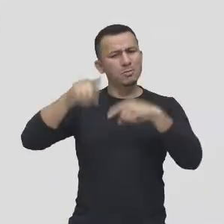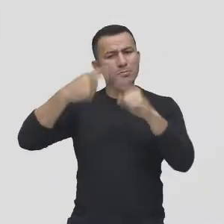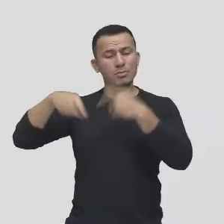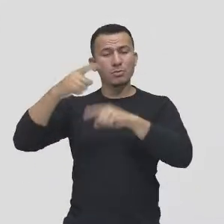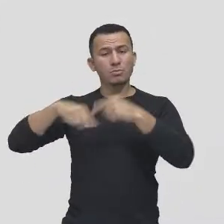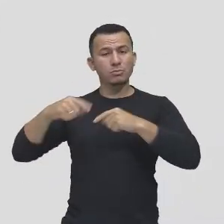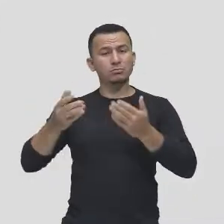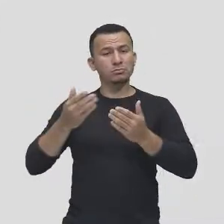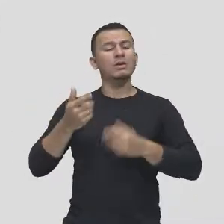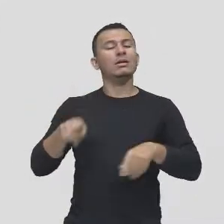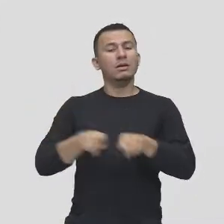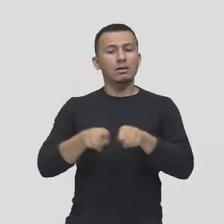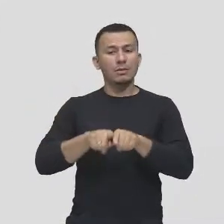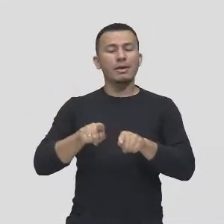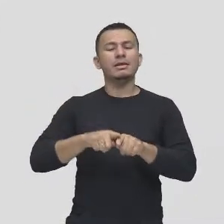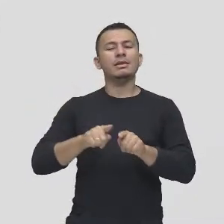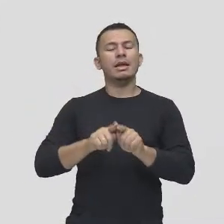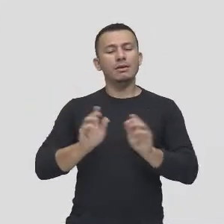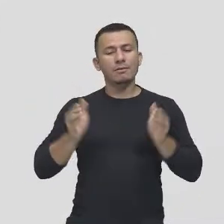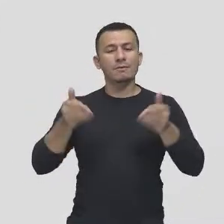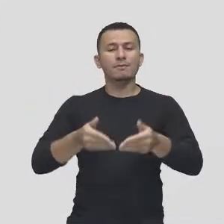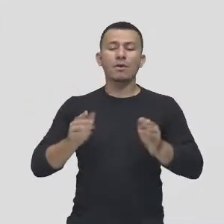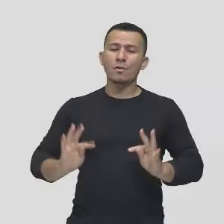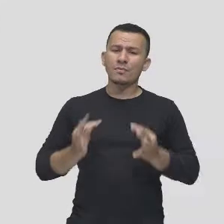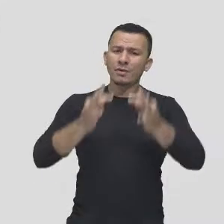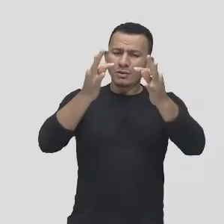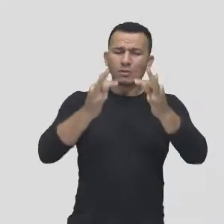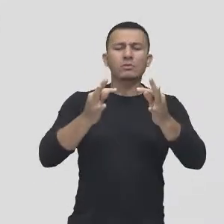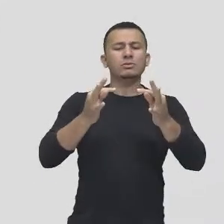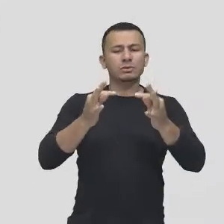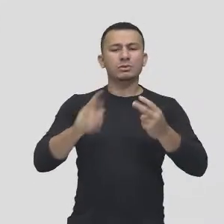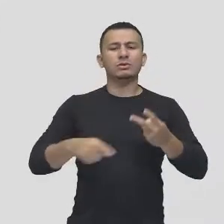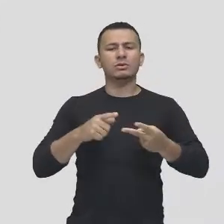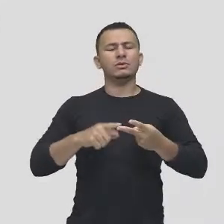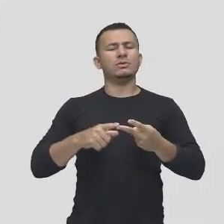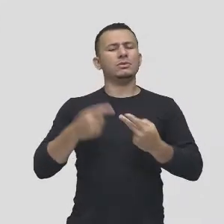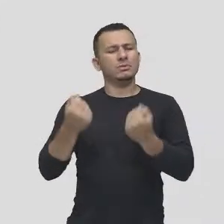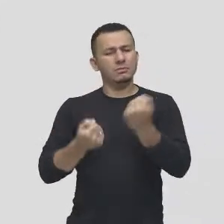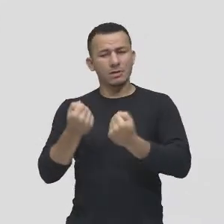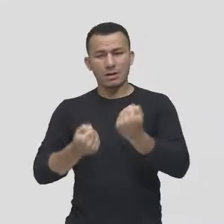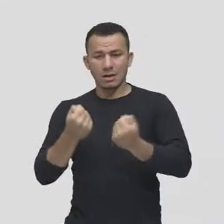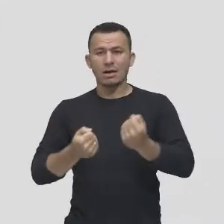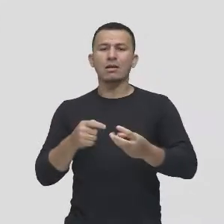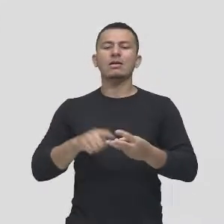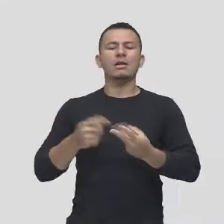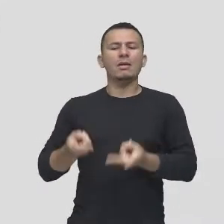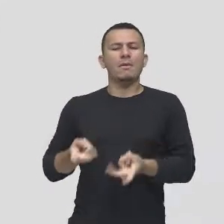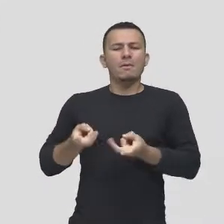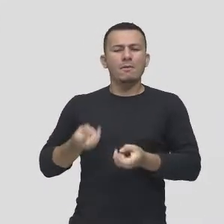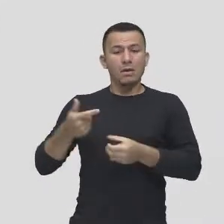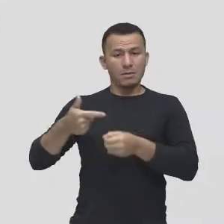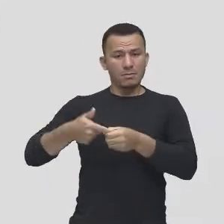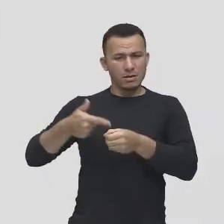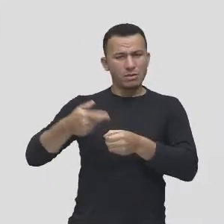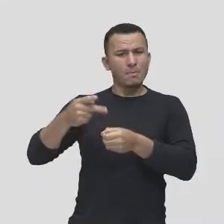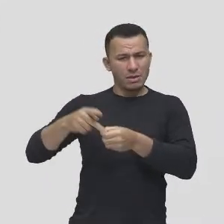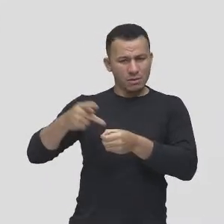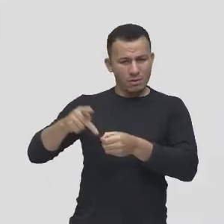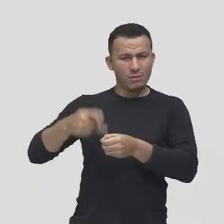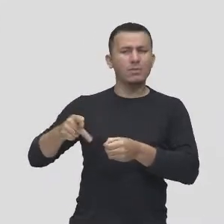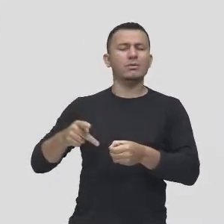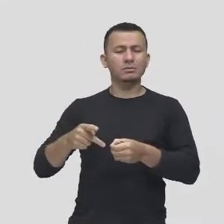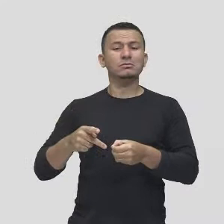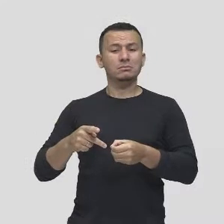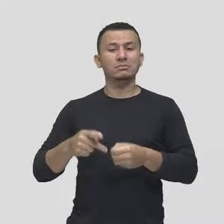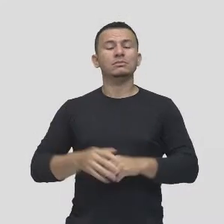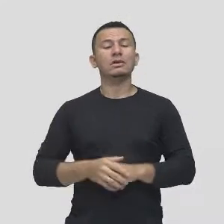destacando atualmente na produção de tecnologia, produção de automóveis, a extração petroquímica, né?